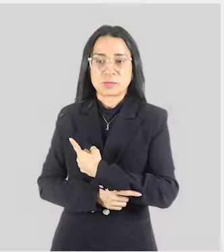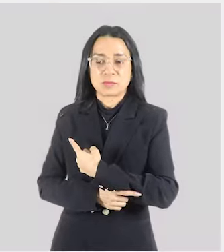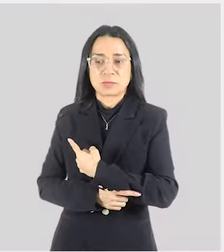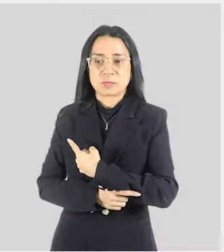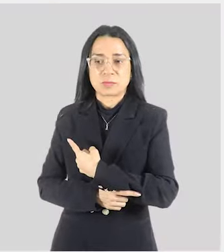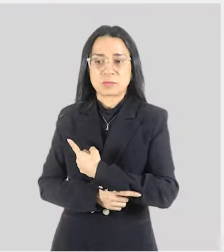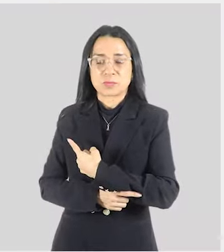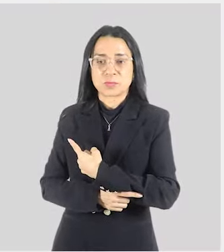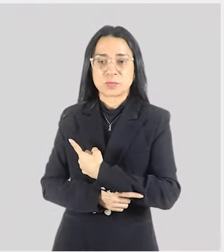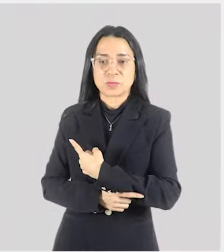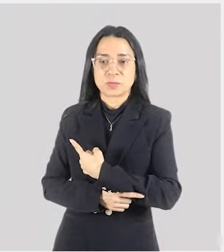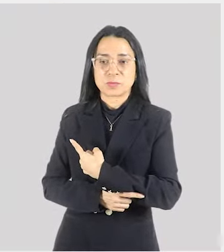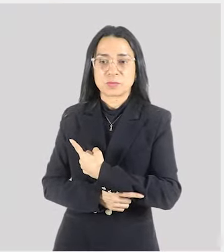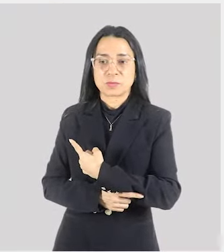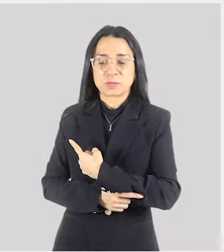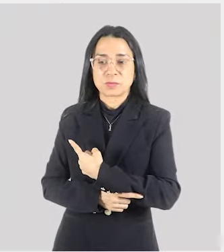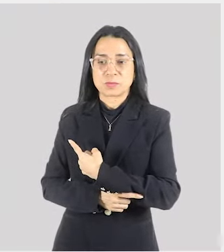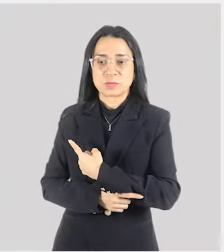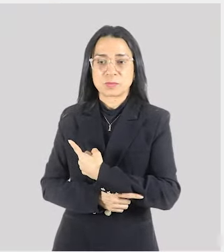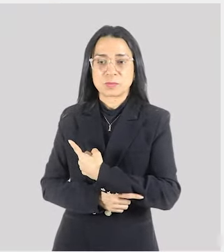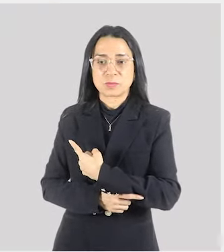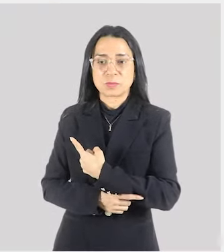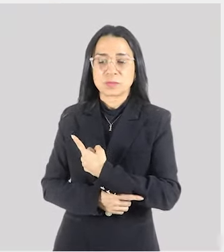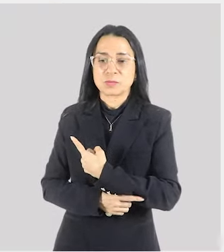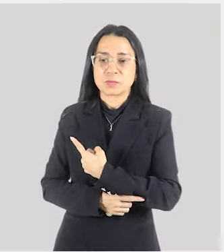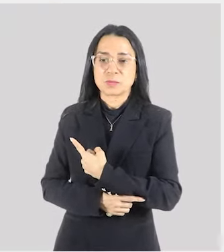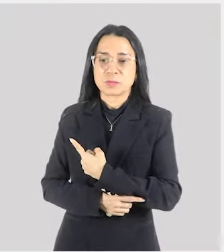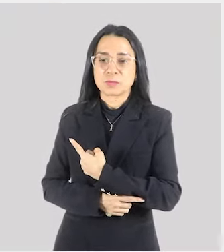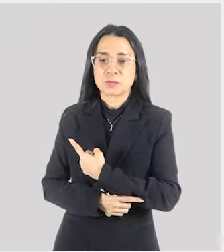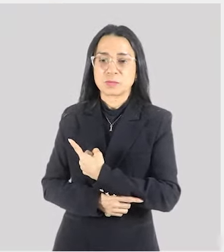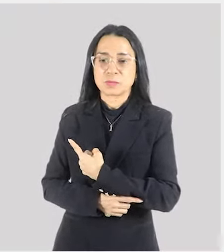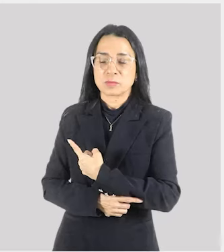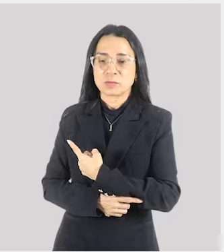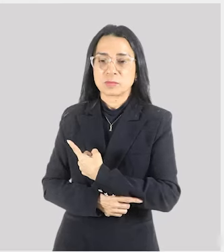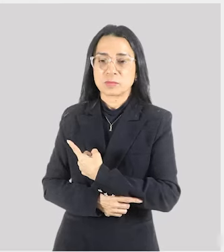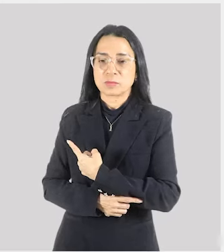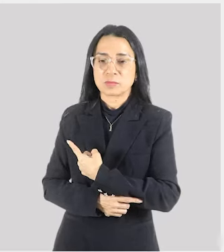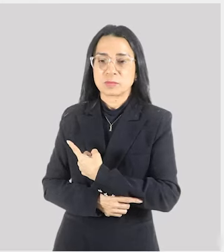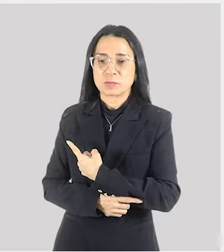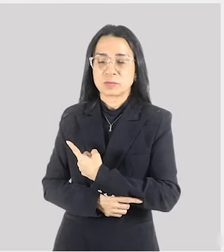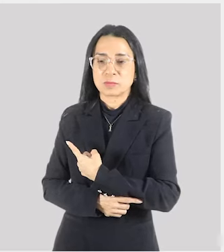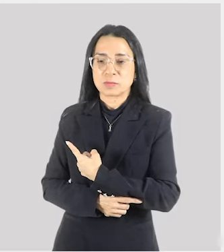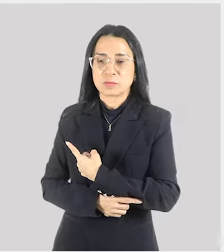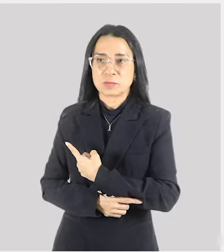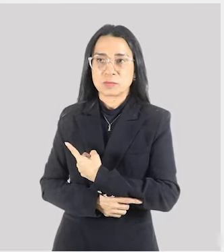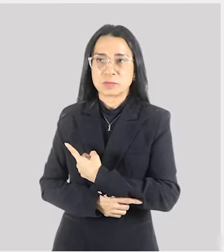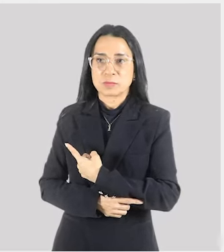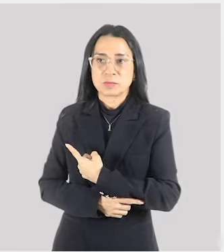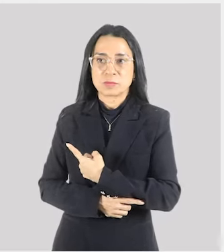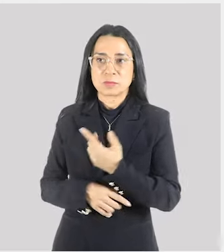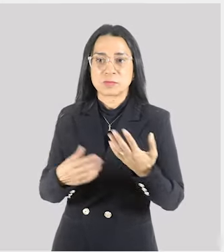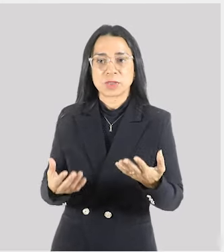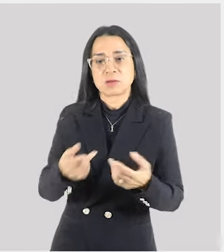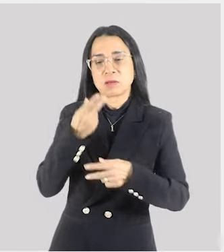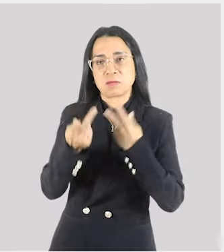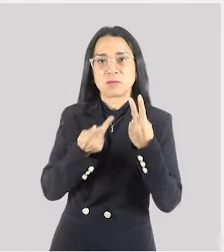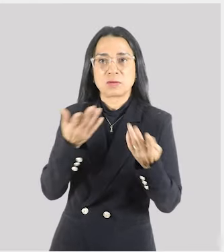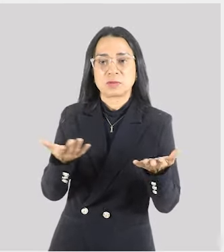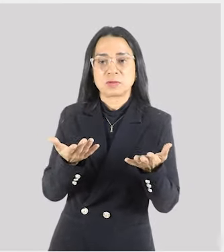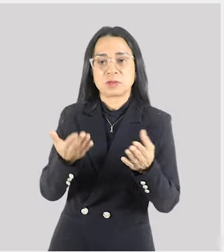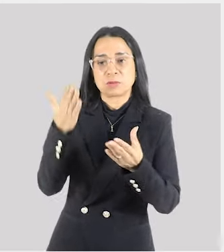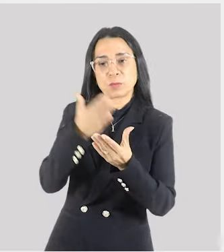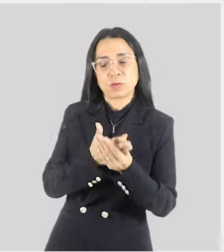nesse caso os agentes dessas carreiras somente poderão perder o cargo mediante sentença judicial transitada em julgado portanto a gente não está falando